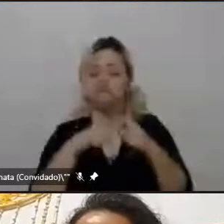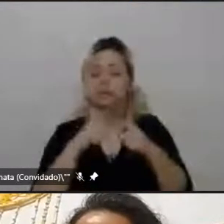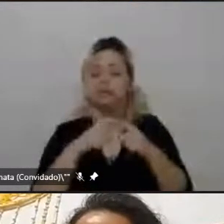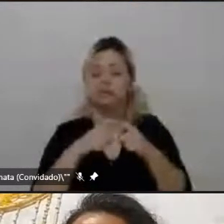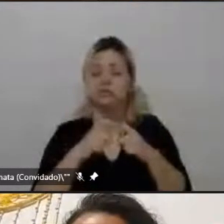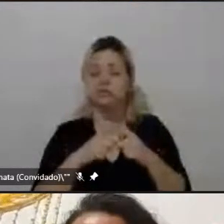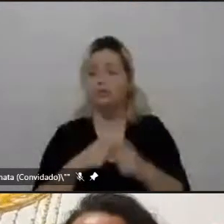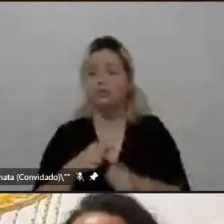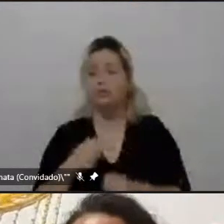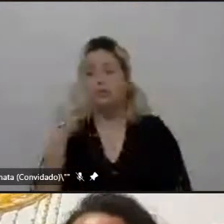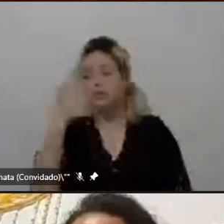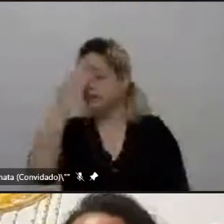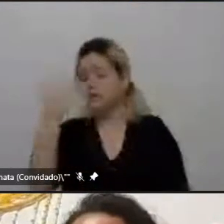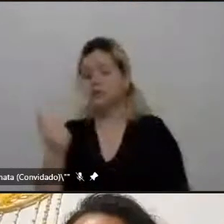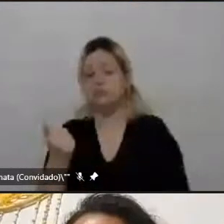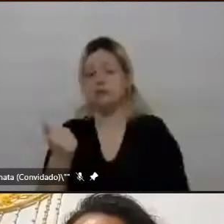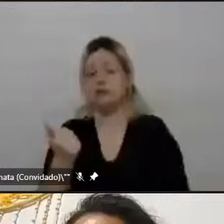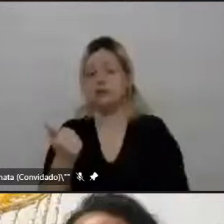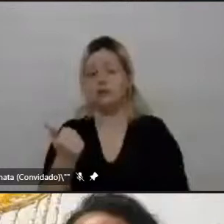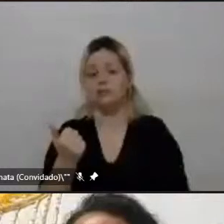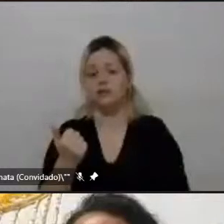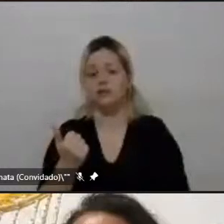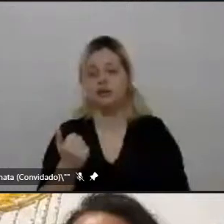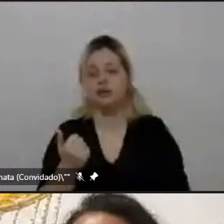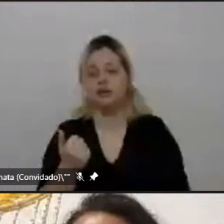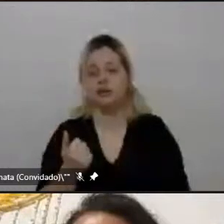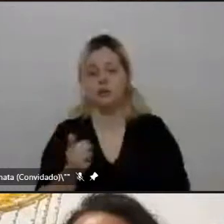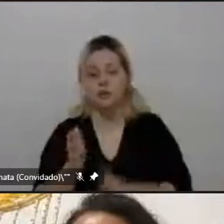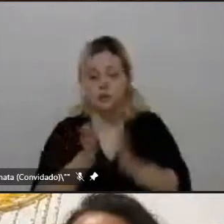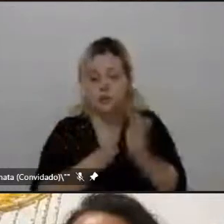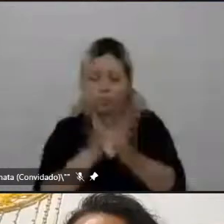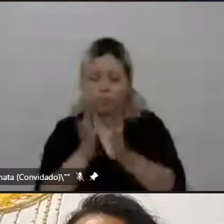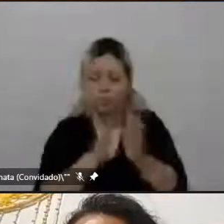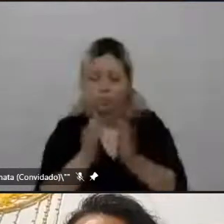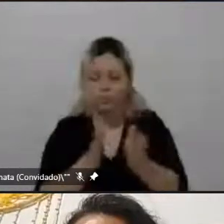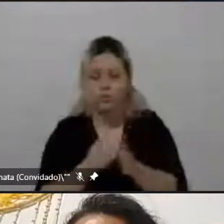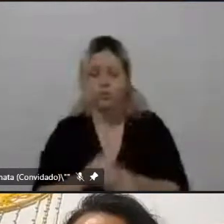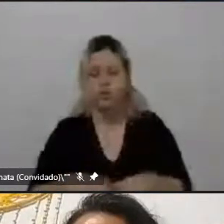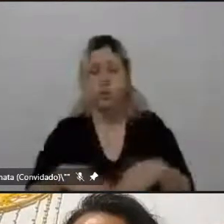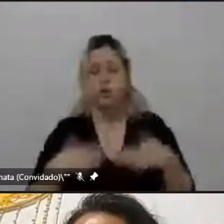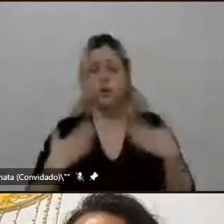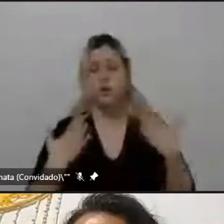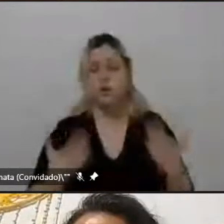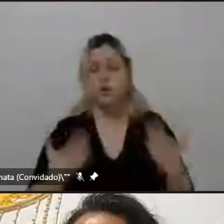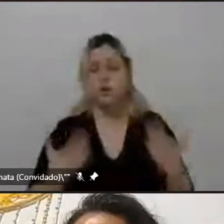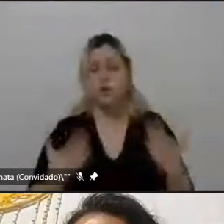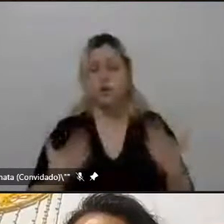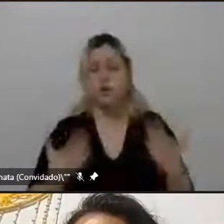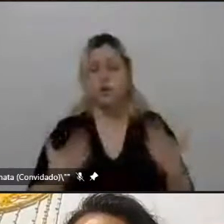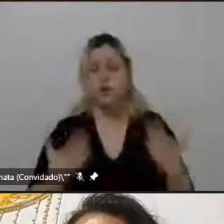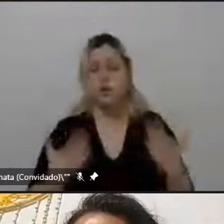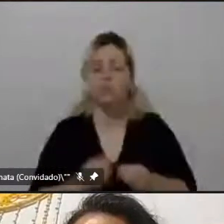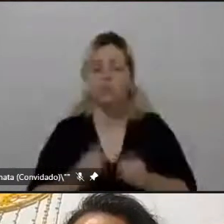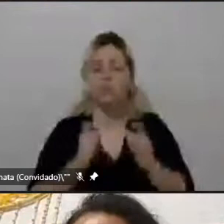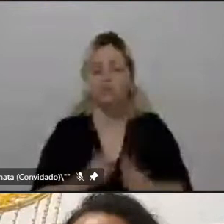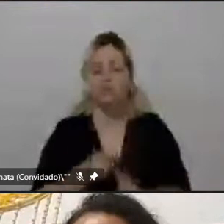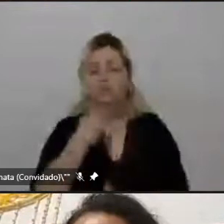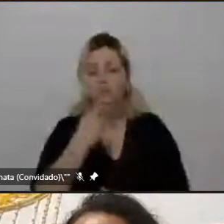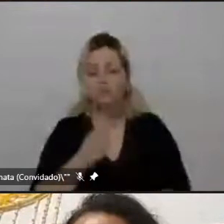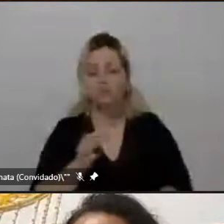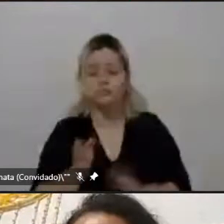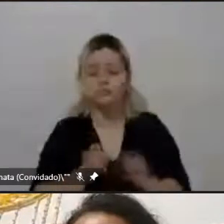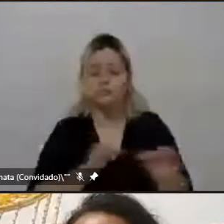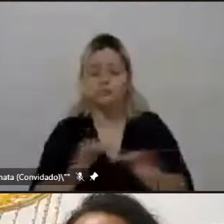e acho que nessa mesma linha, né? De que forma a gente pode dar o grito e tentar retomar isso. Muito